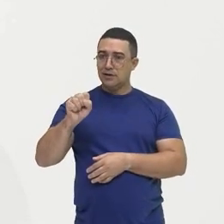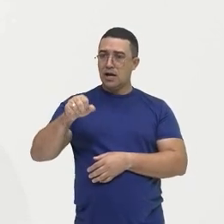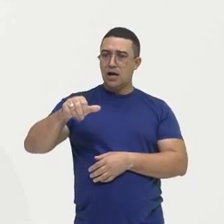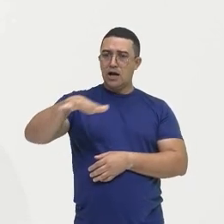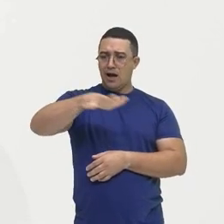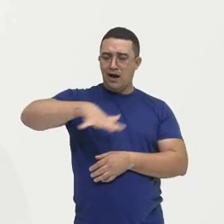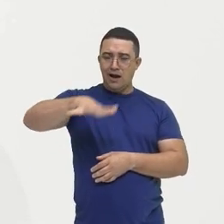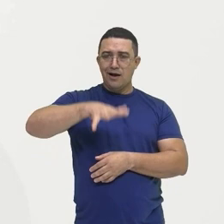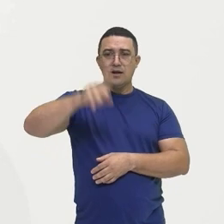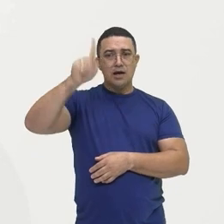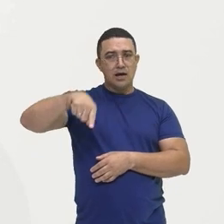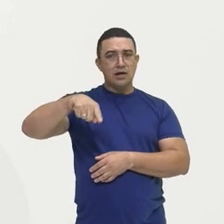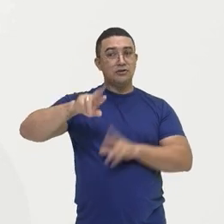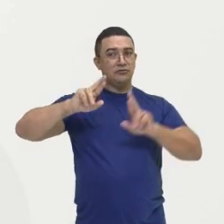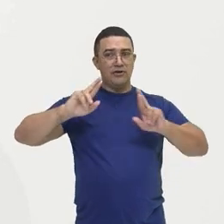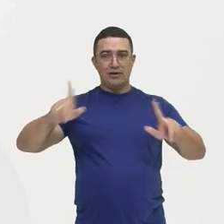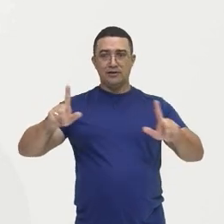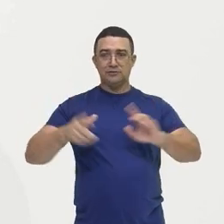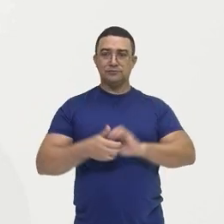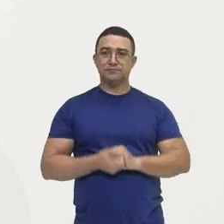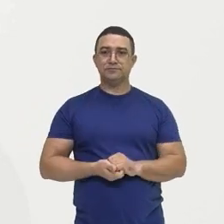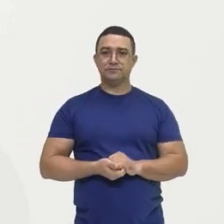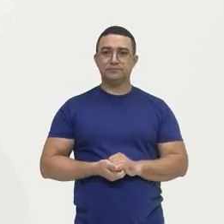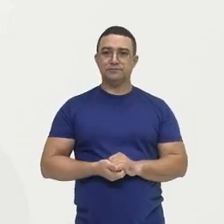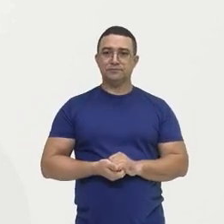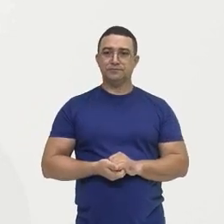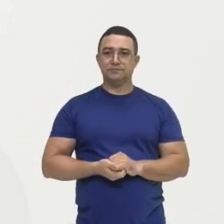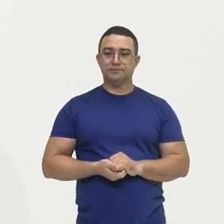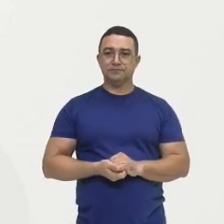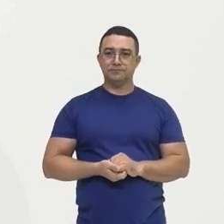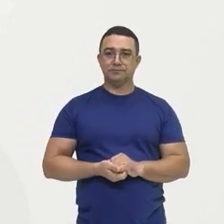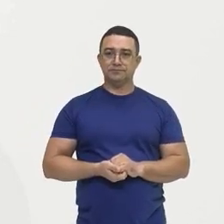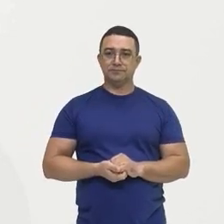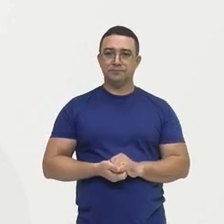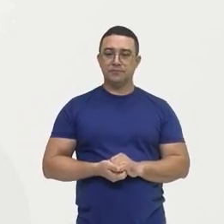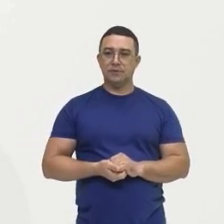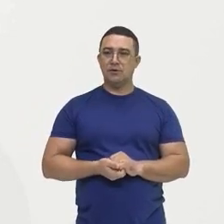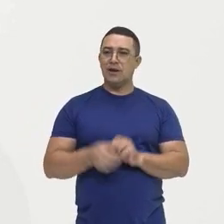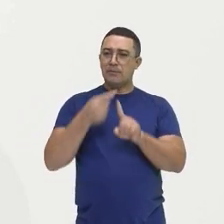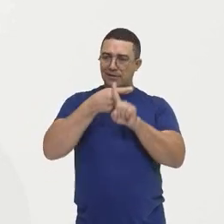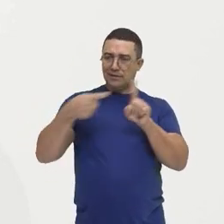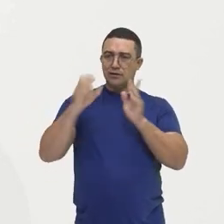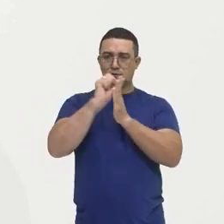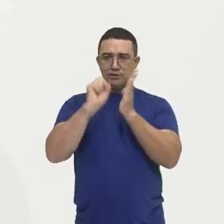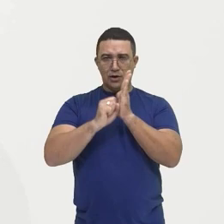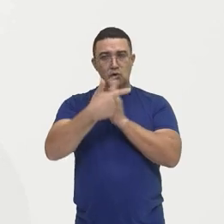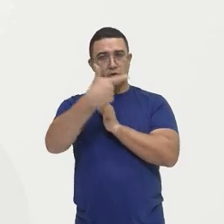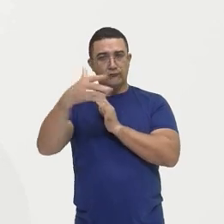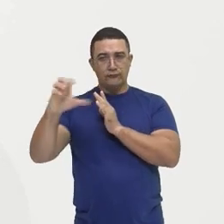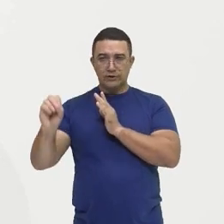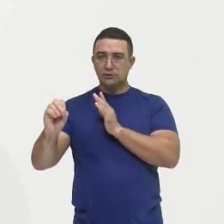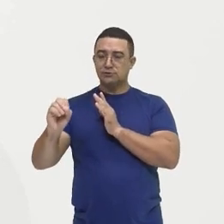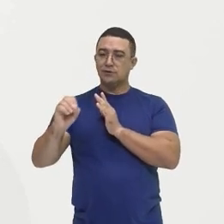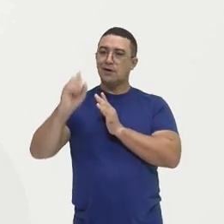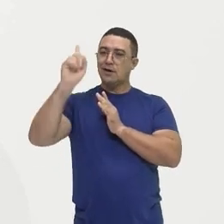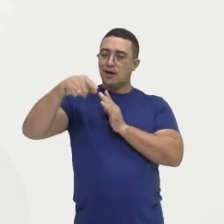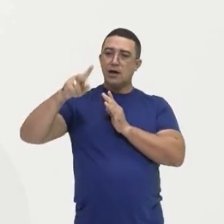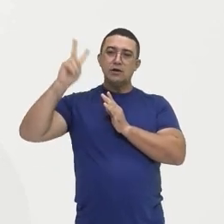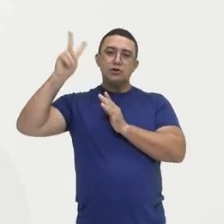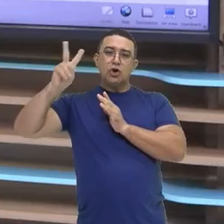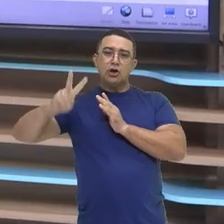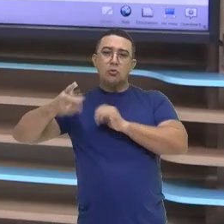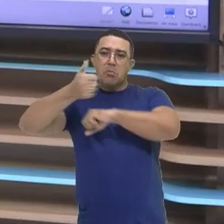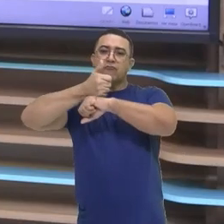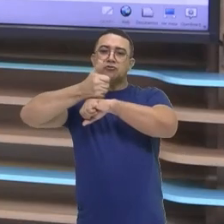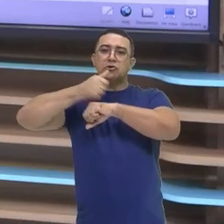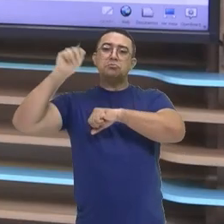de representação, né? Então, Peters, ou Arno Peters, ele na segunda metade do século XX, né? Foi um historiador alemão,